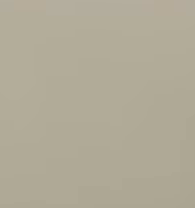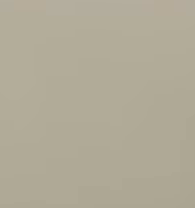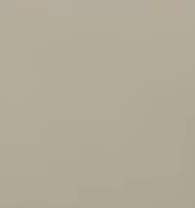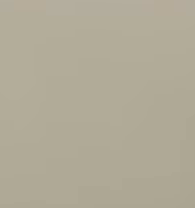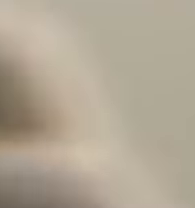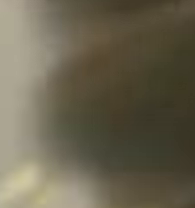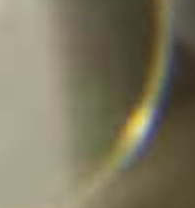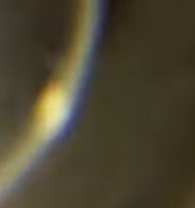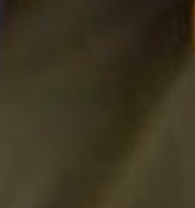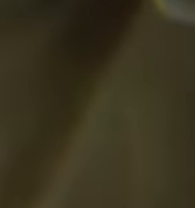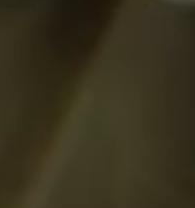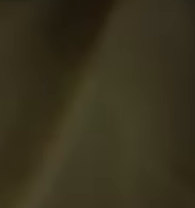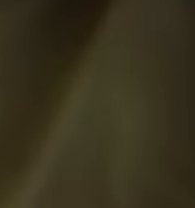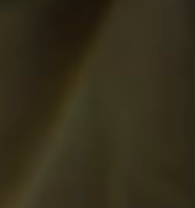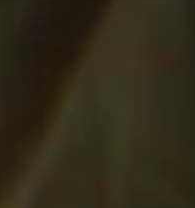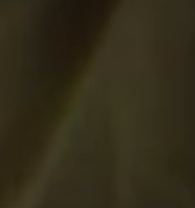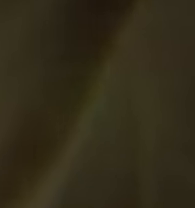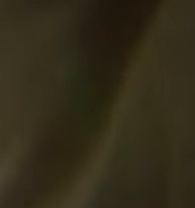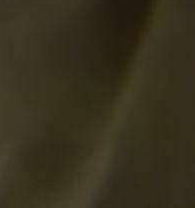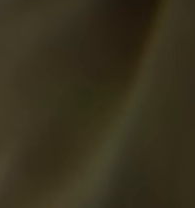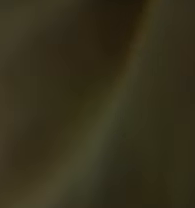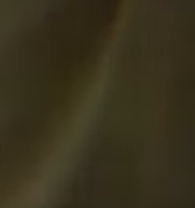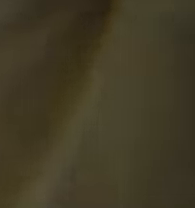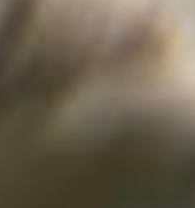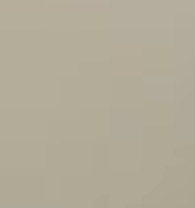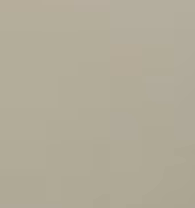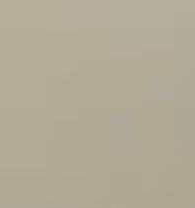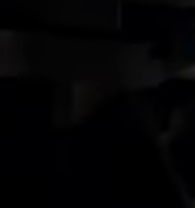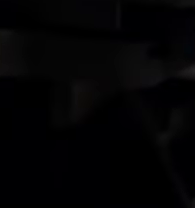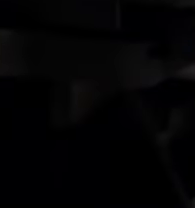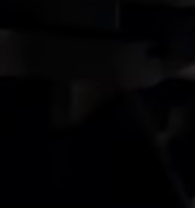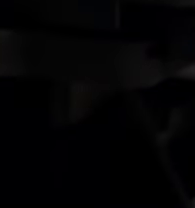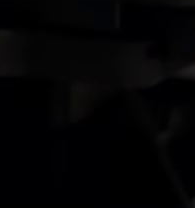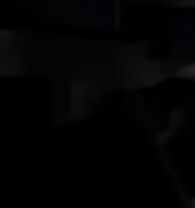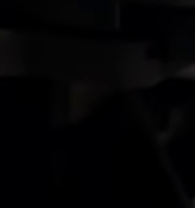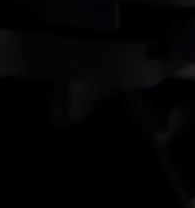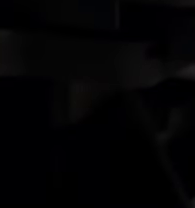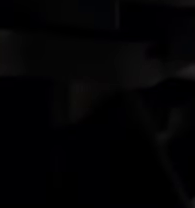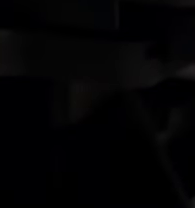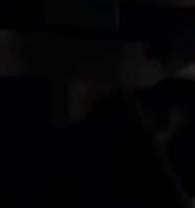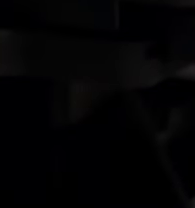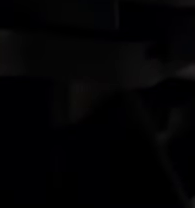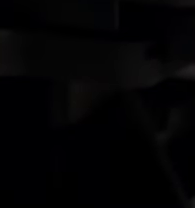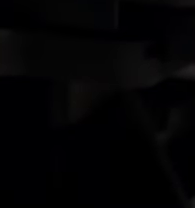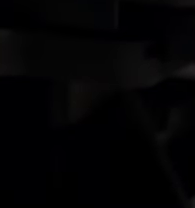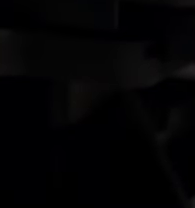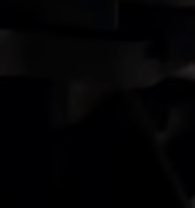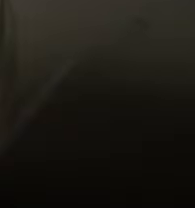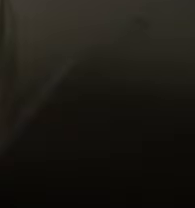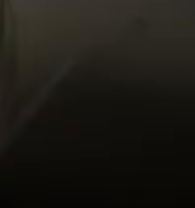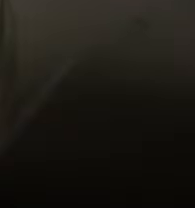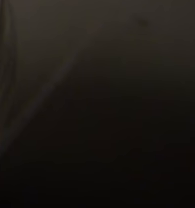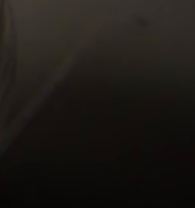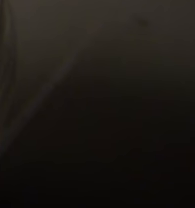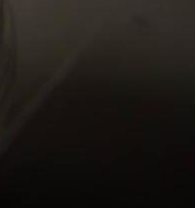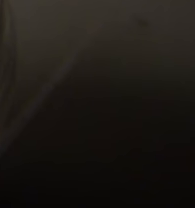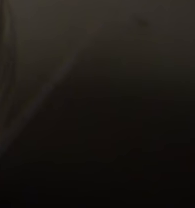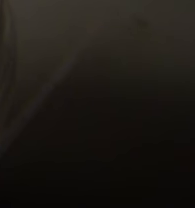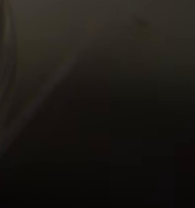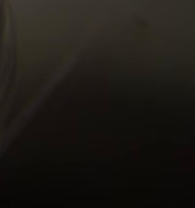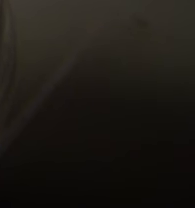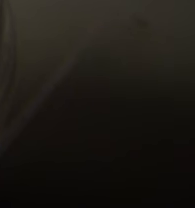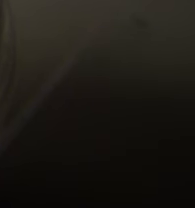altos custos das técnicas de inseminação artificial em clínica podem inviabilizar o sonho de várias famílias e o Poder